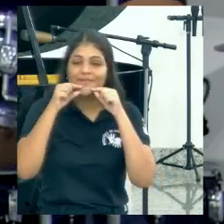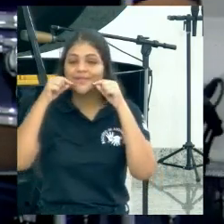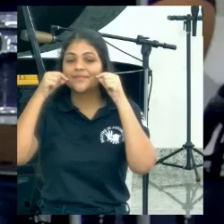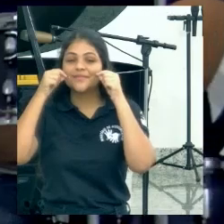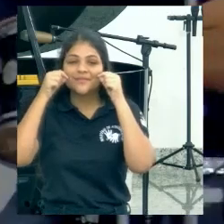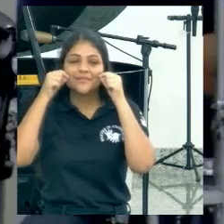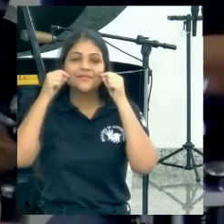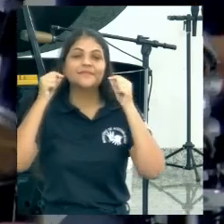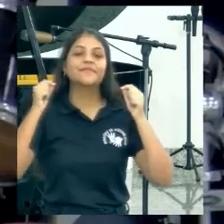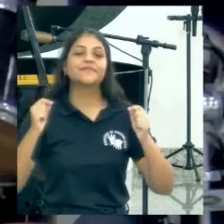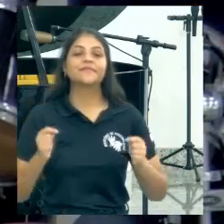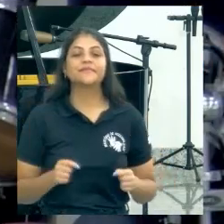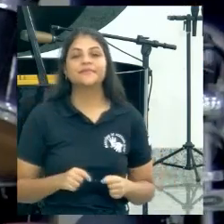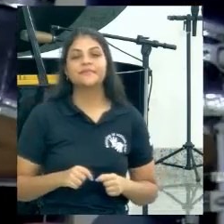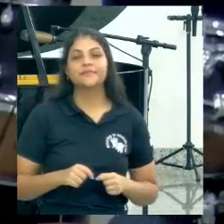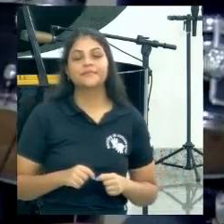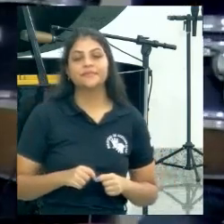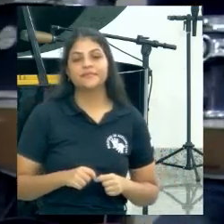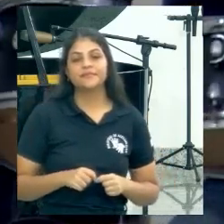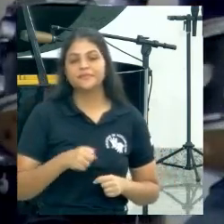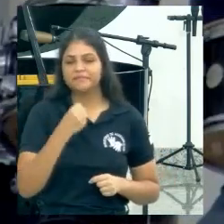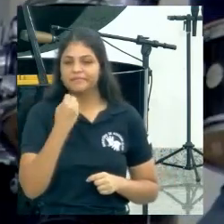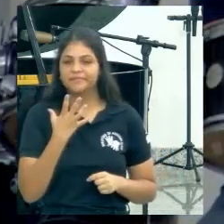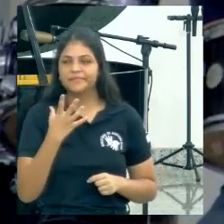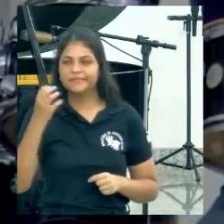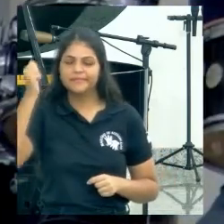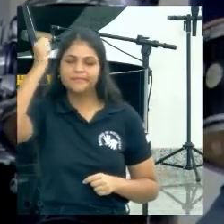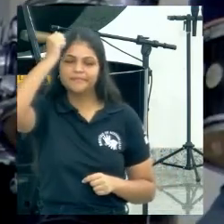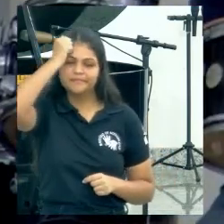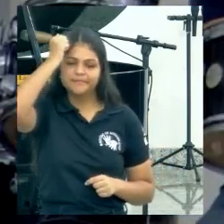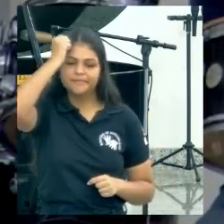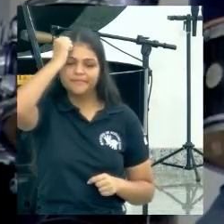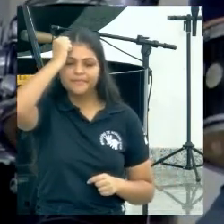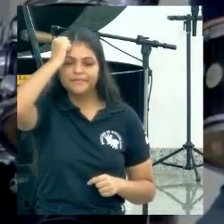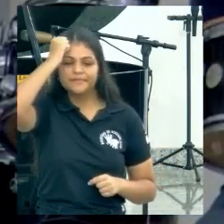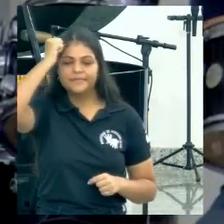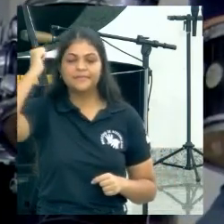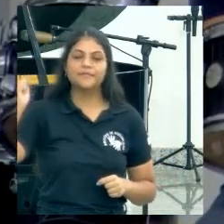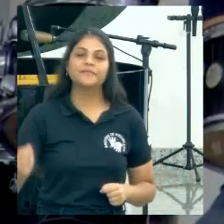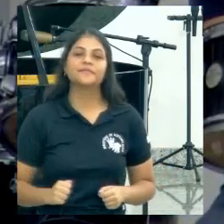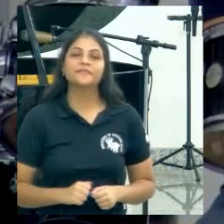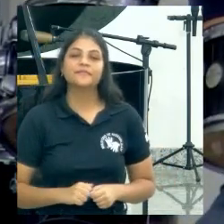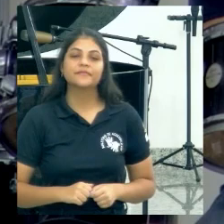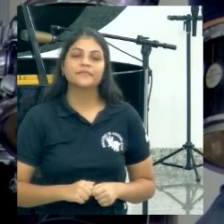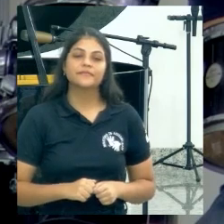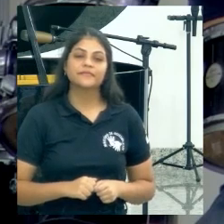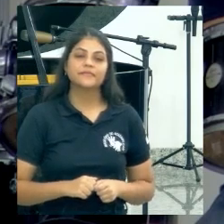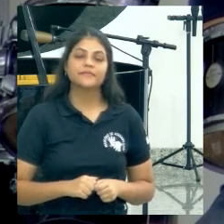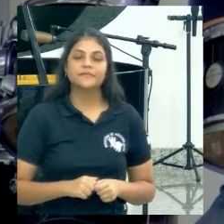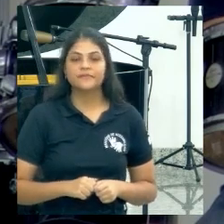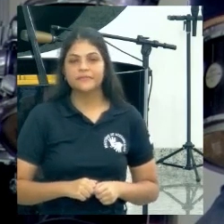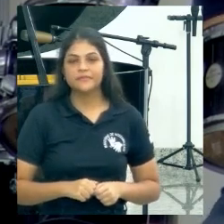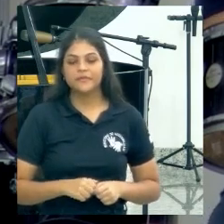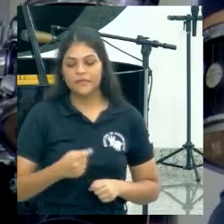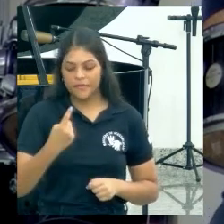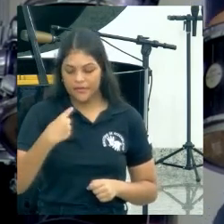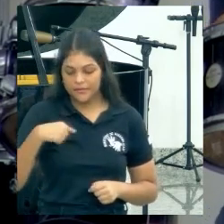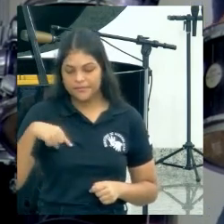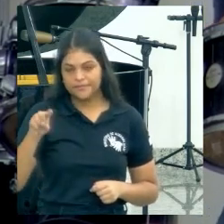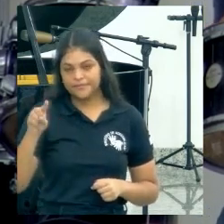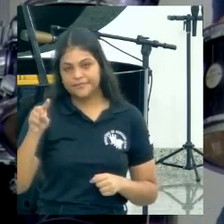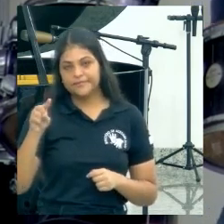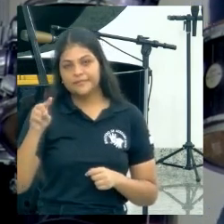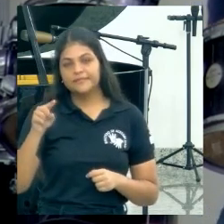ter essa veia ou esse dom de ser um animador de auditório. Ele vai adiante